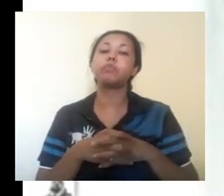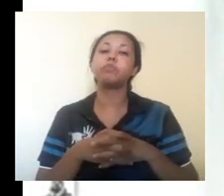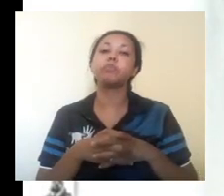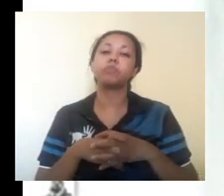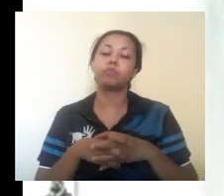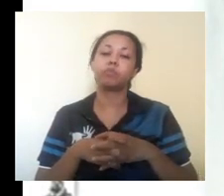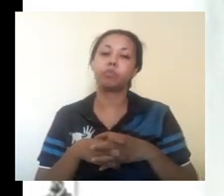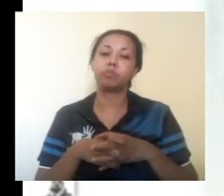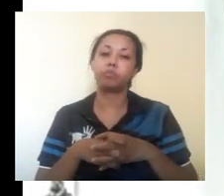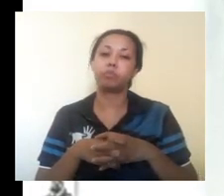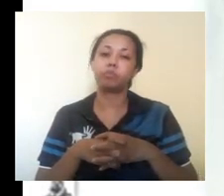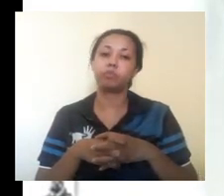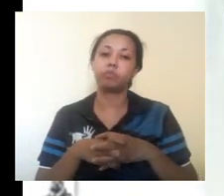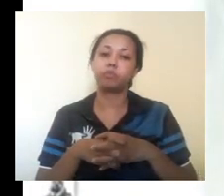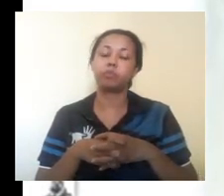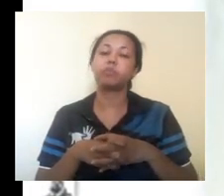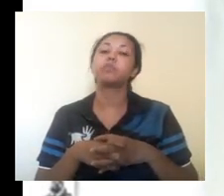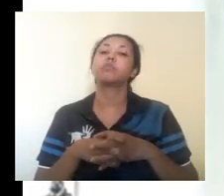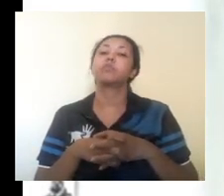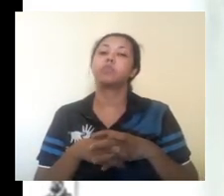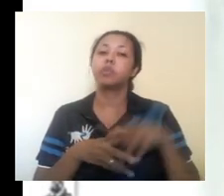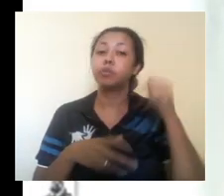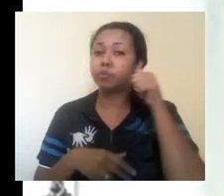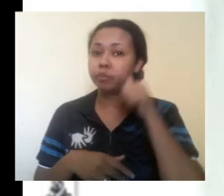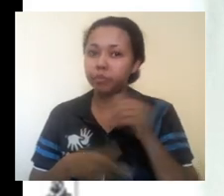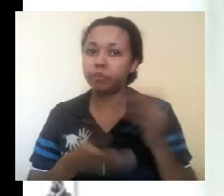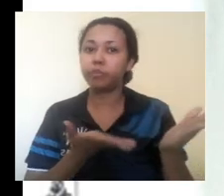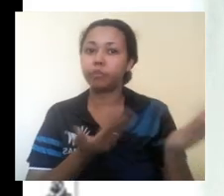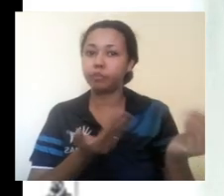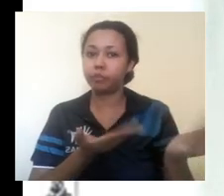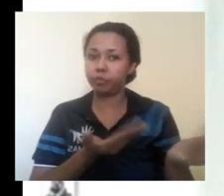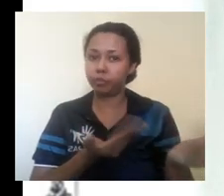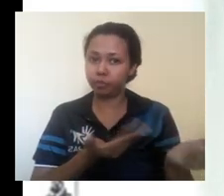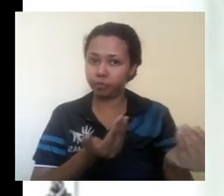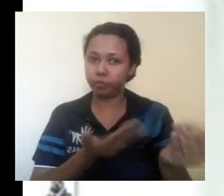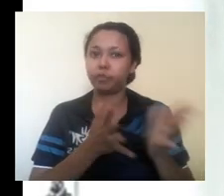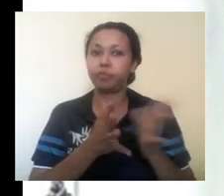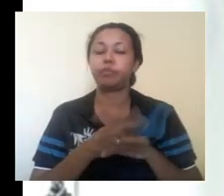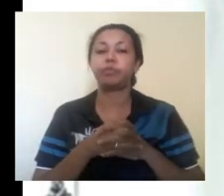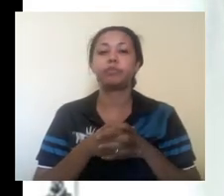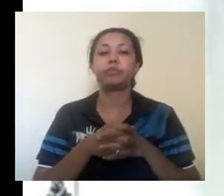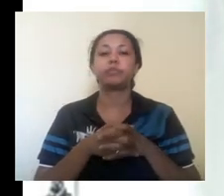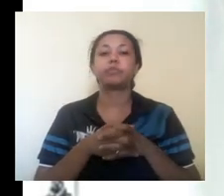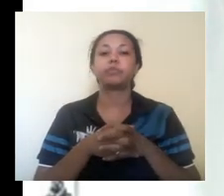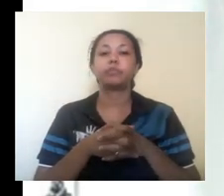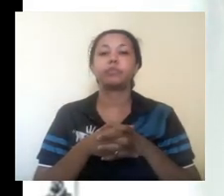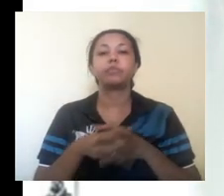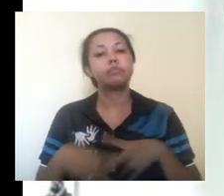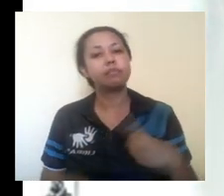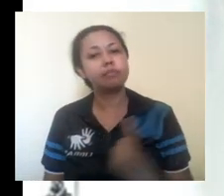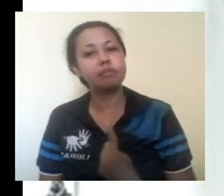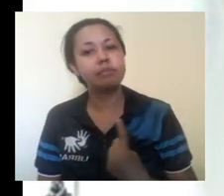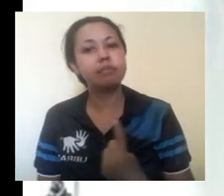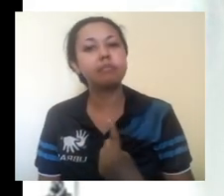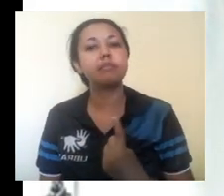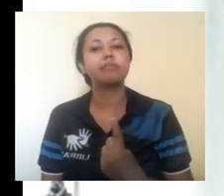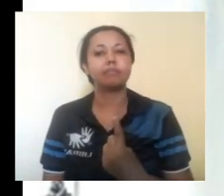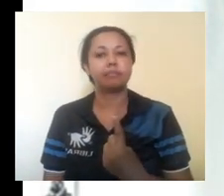voltando para as jovens, 2,51, isso mesmo. As jovens que são solteiras e